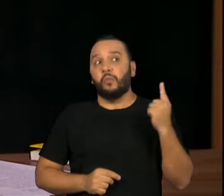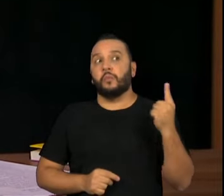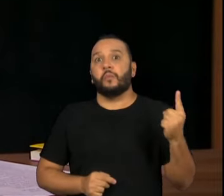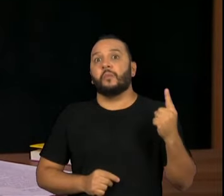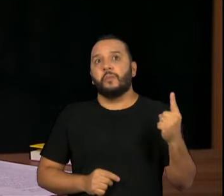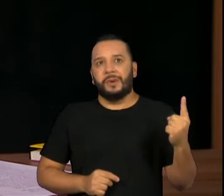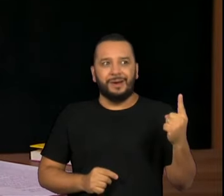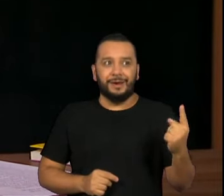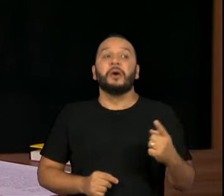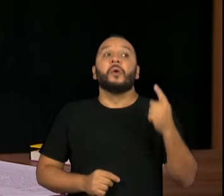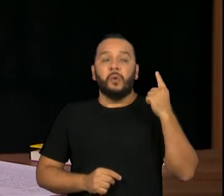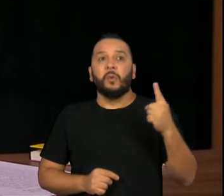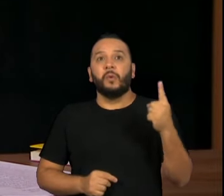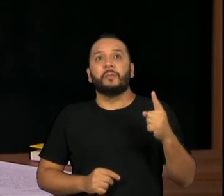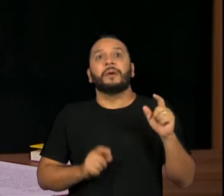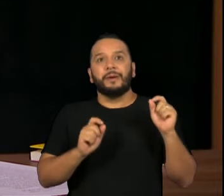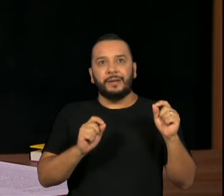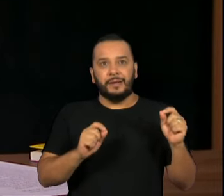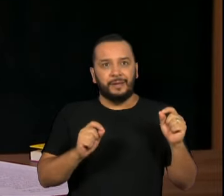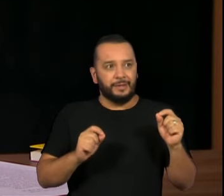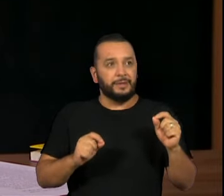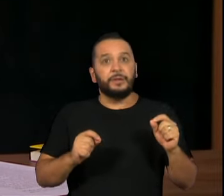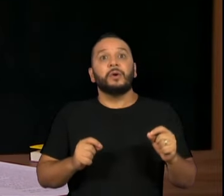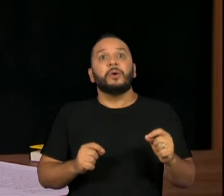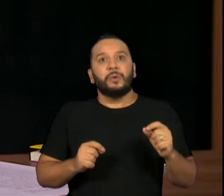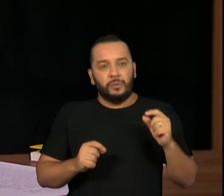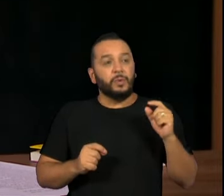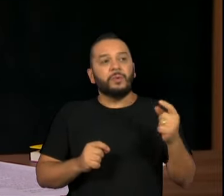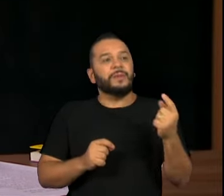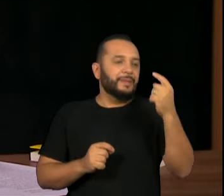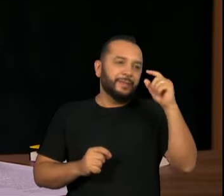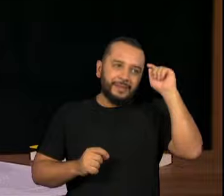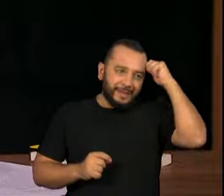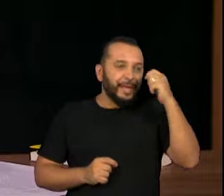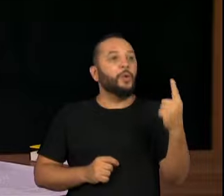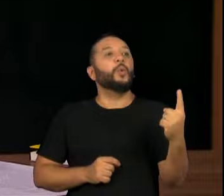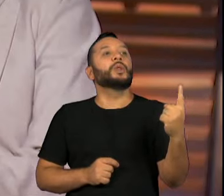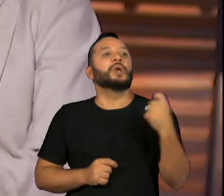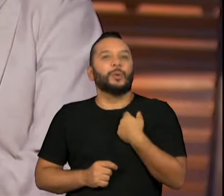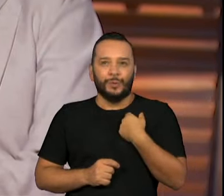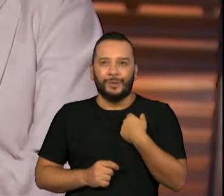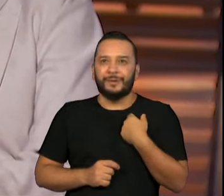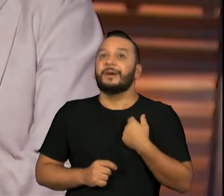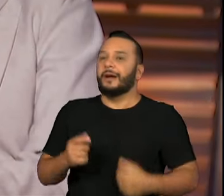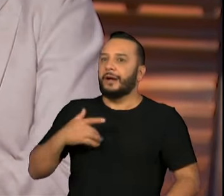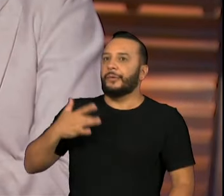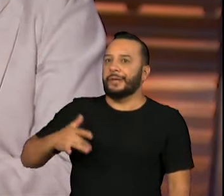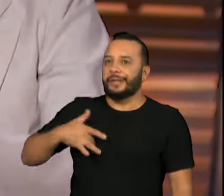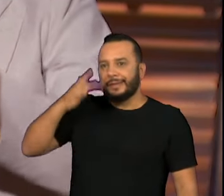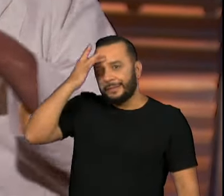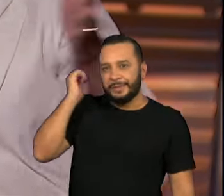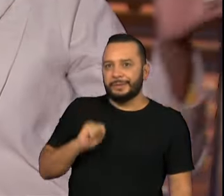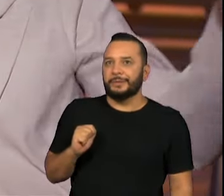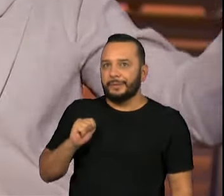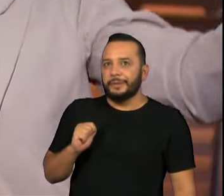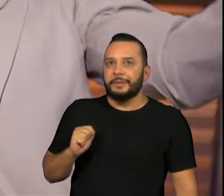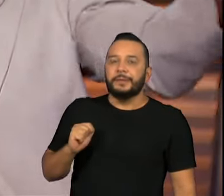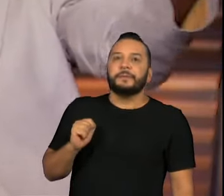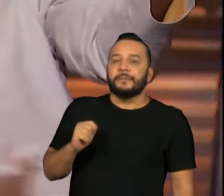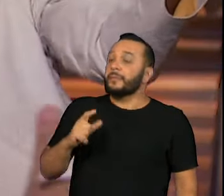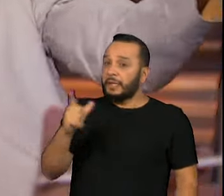livrar dessa peça que você chama do que negro o negro único com o e coitada na pessoa ela ainda é